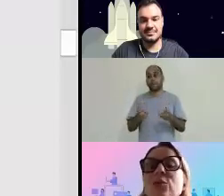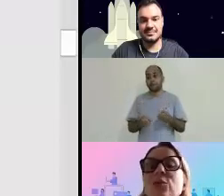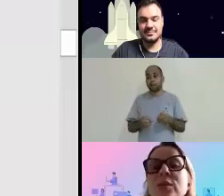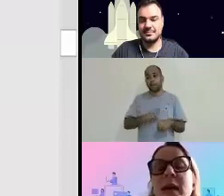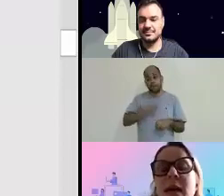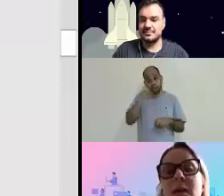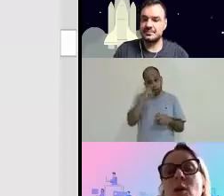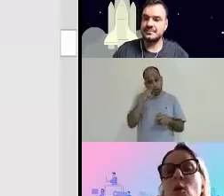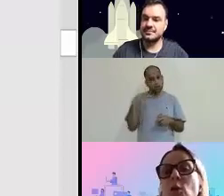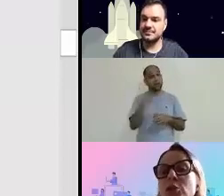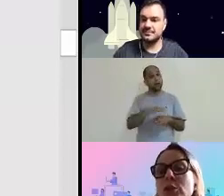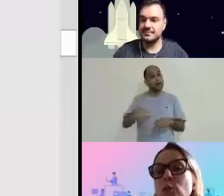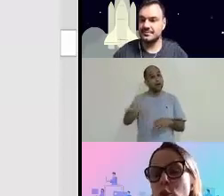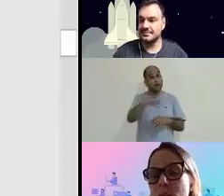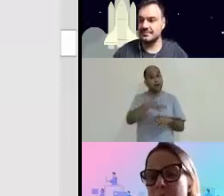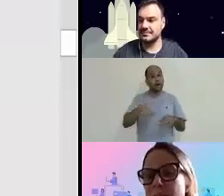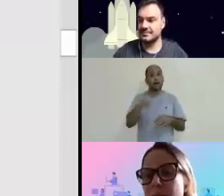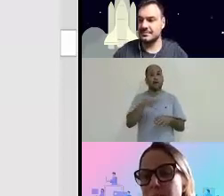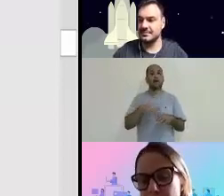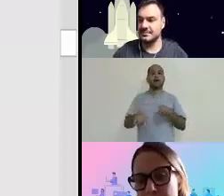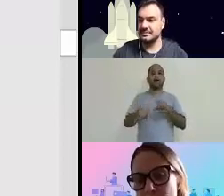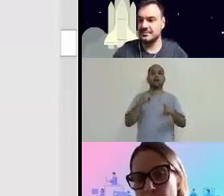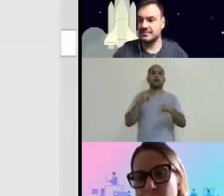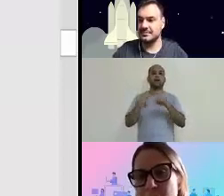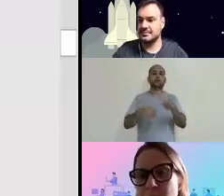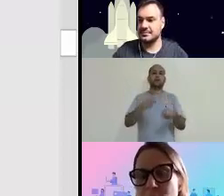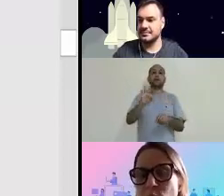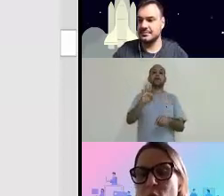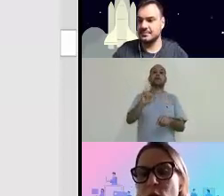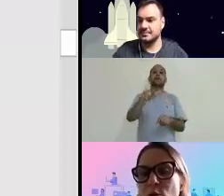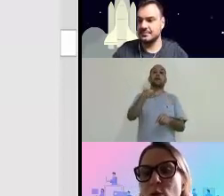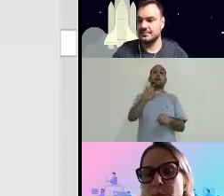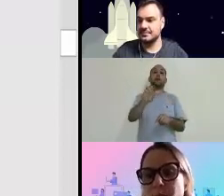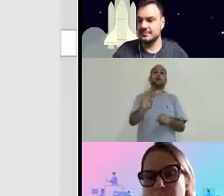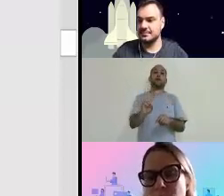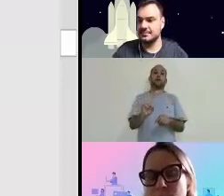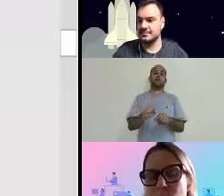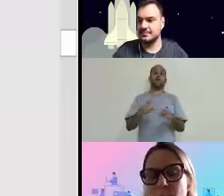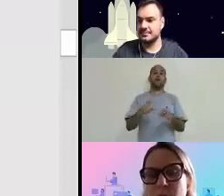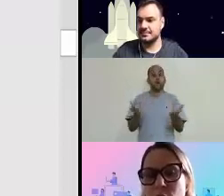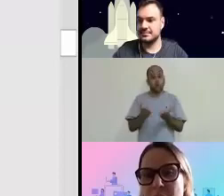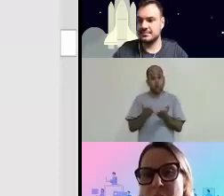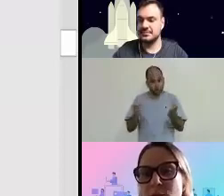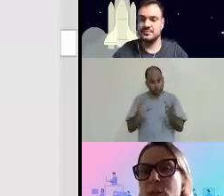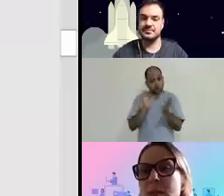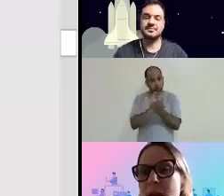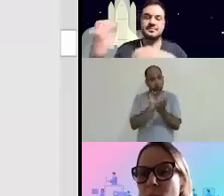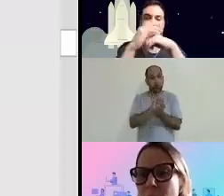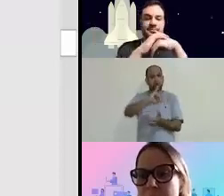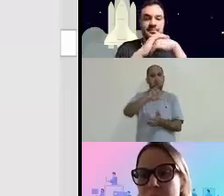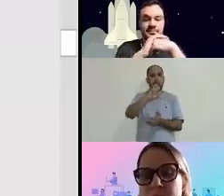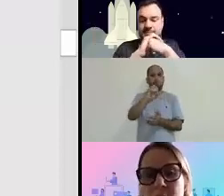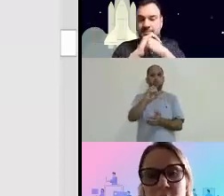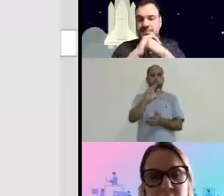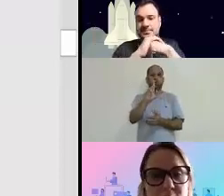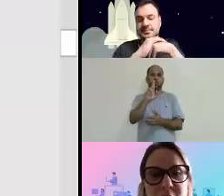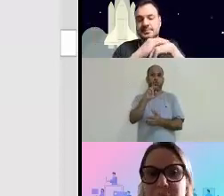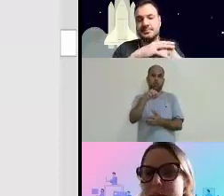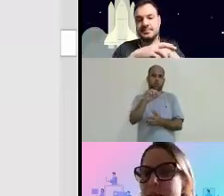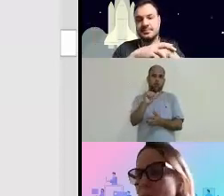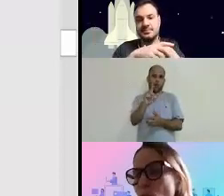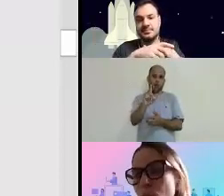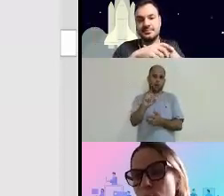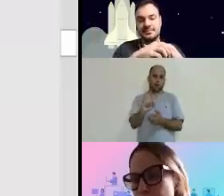de talentos, né? Hoje, o Jornada, que é o programa que eu toco dentro da companhia de talentos, que é uma empresa